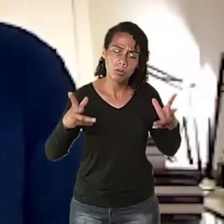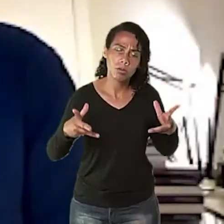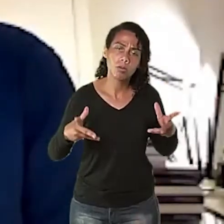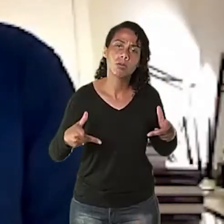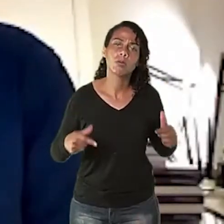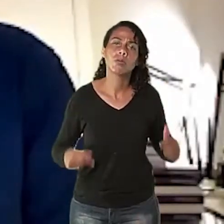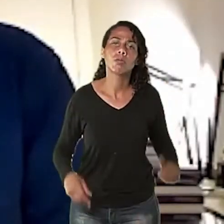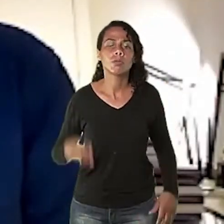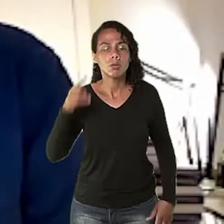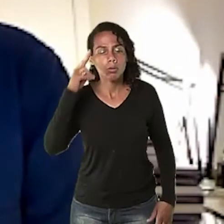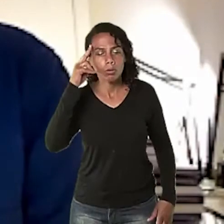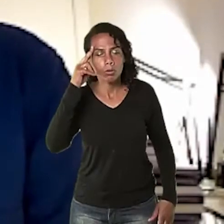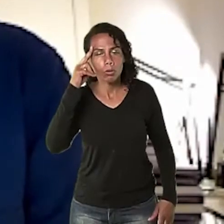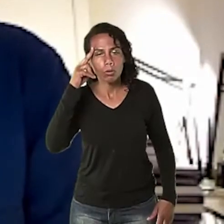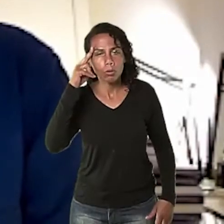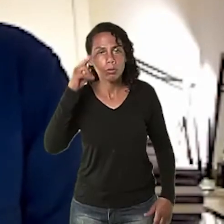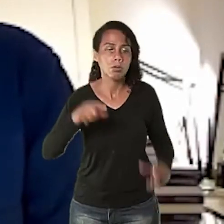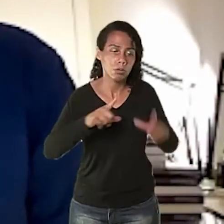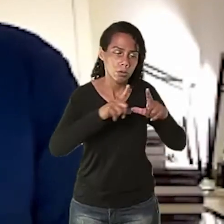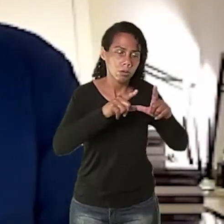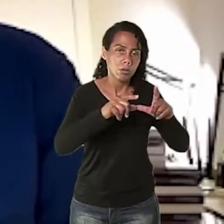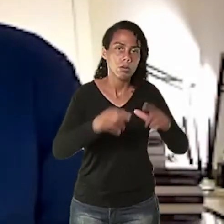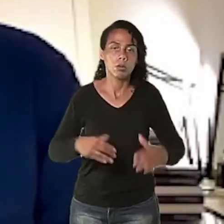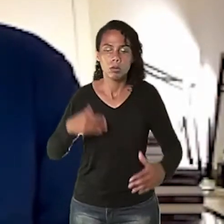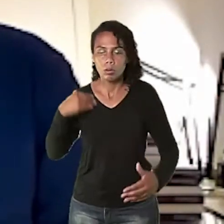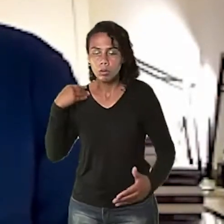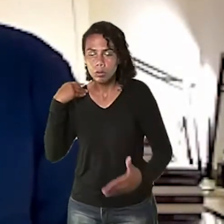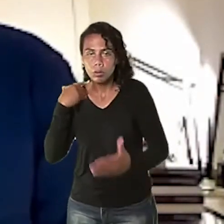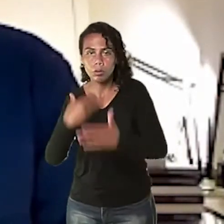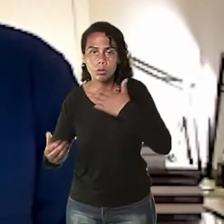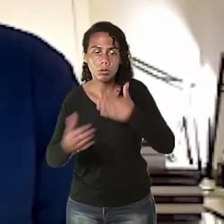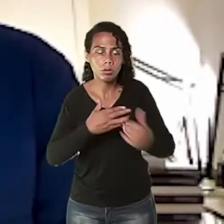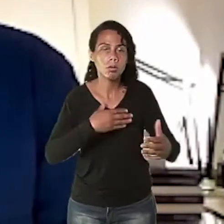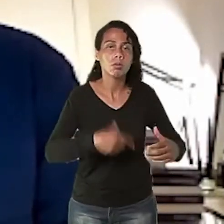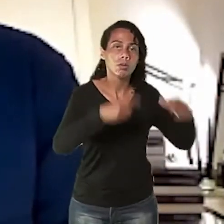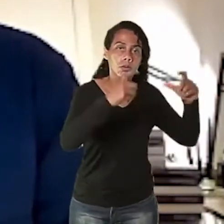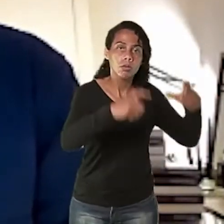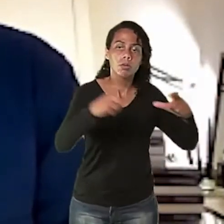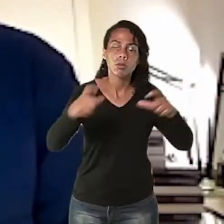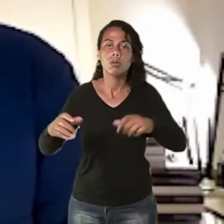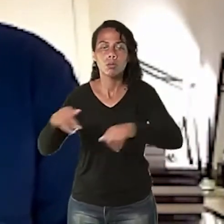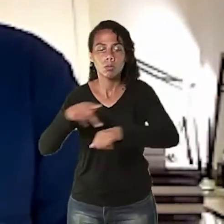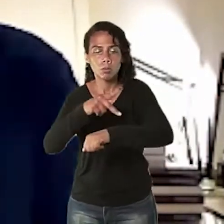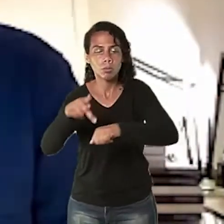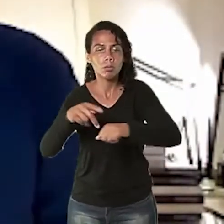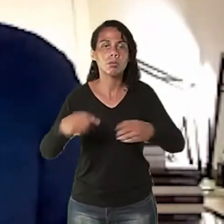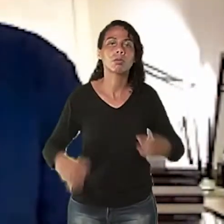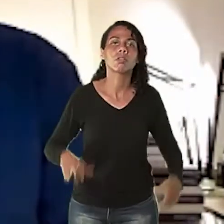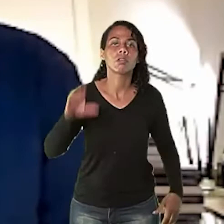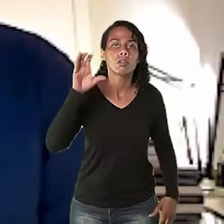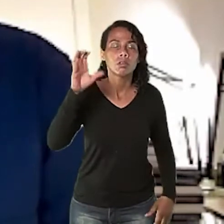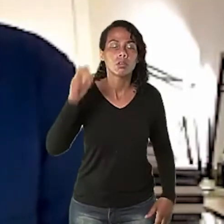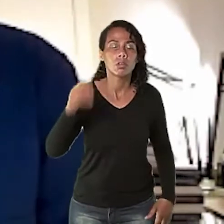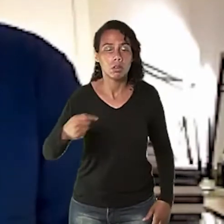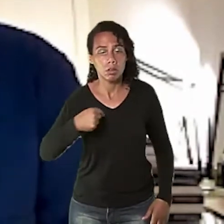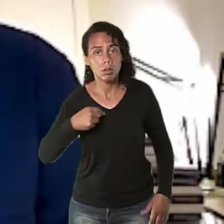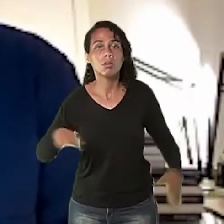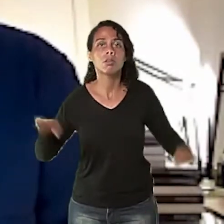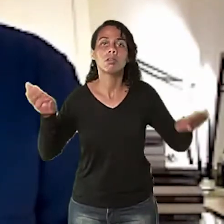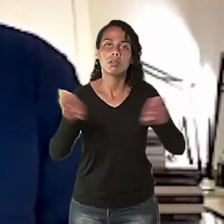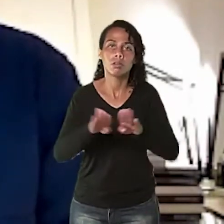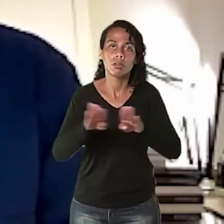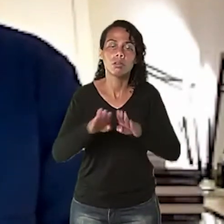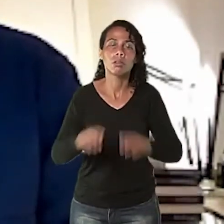não acho legal qualquer lugar menos aqui. Tem uma crônica sobre isso no livro, né? A Síndrome de Anti-Dorothy, que é uma construção também